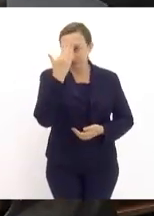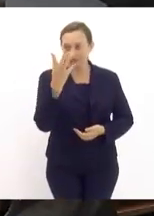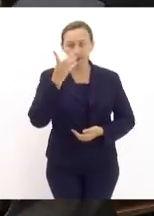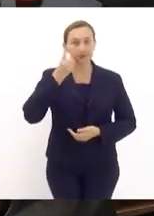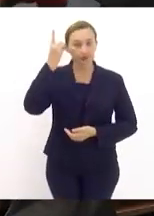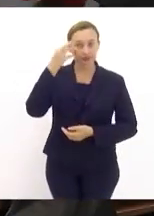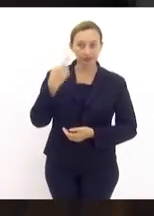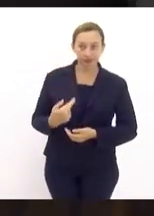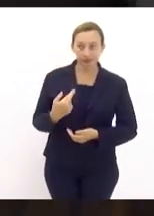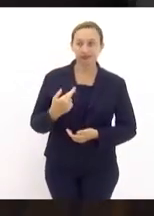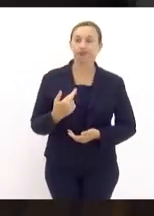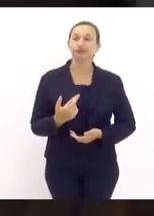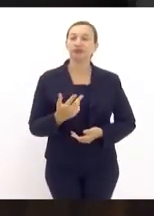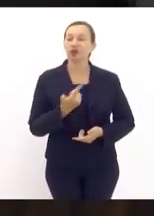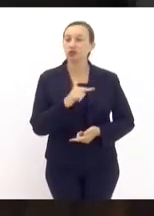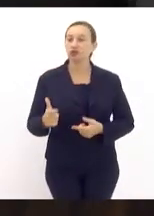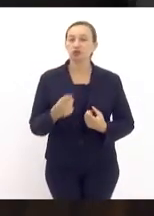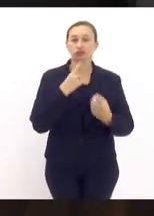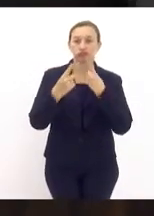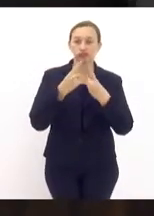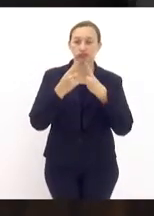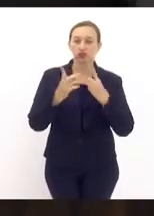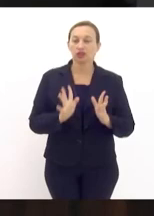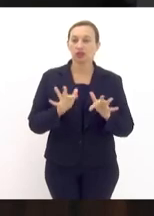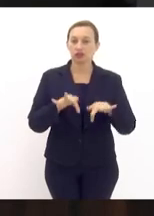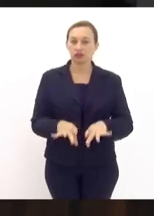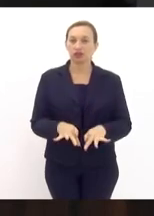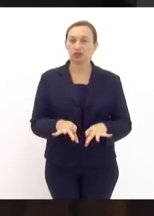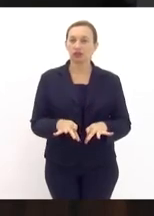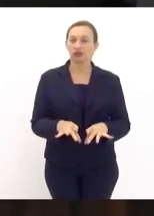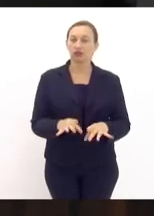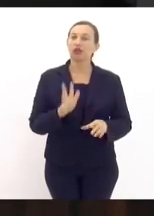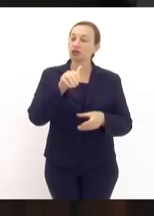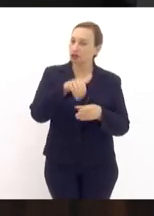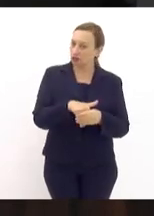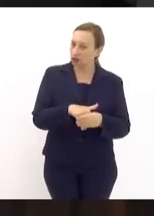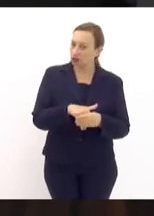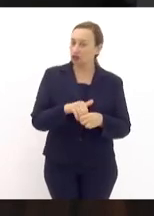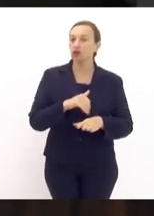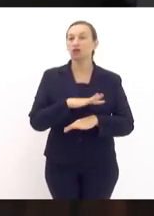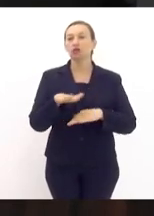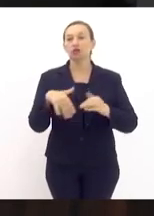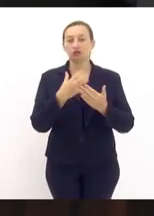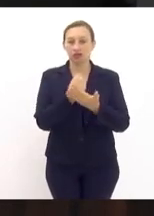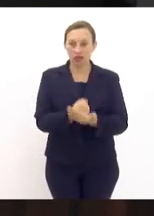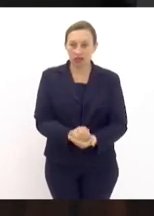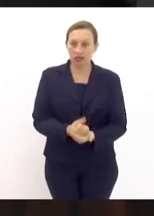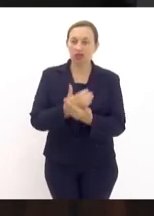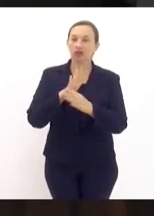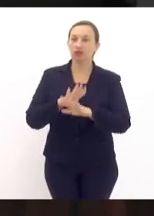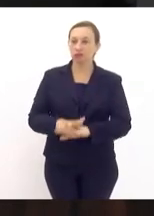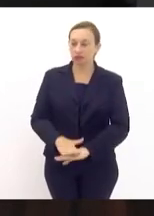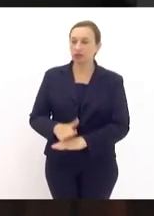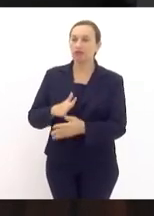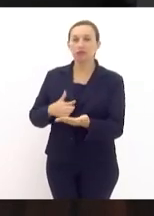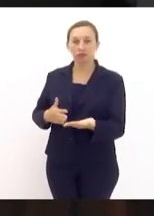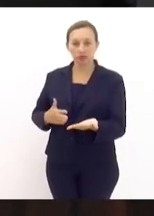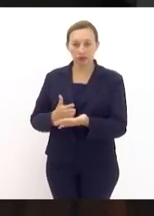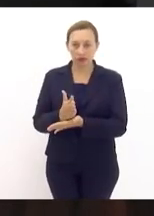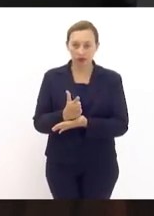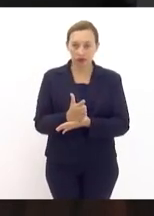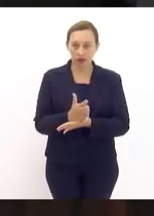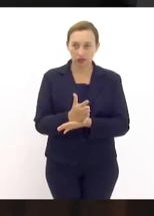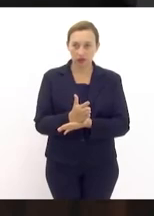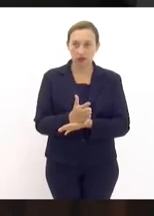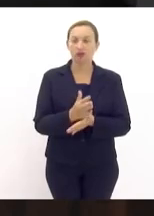deputada Renata Souza. Não havendo mais quem queira discutir, encerrada a discussão, em votação. Senhores que aprovam, permaneçam como estão.